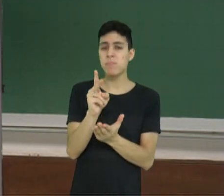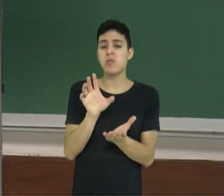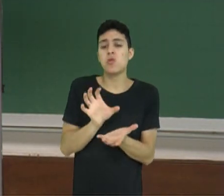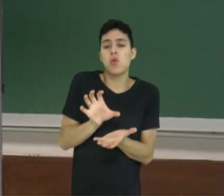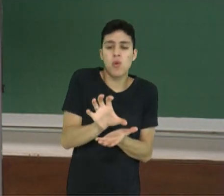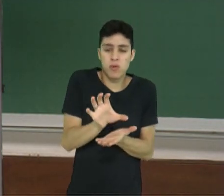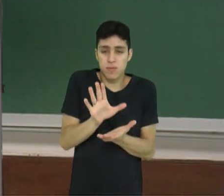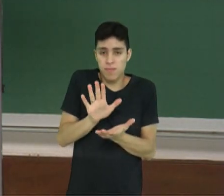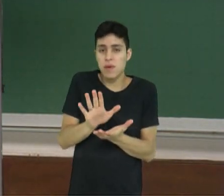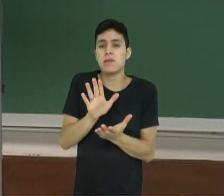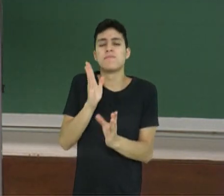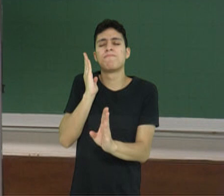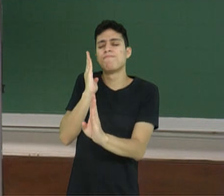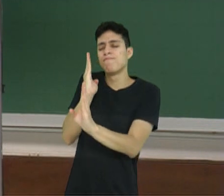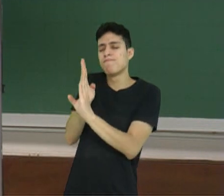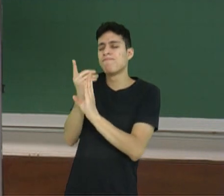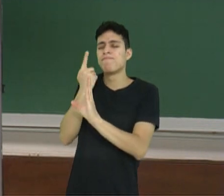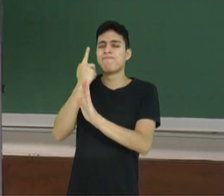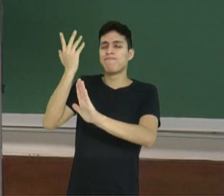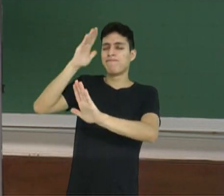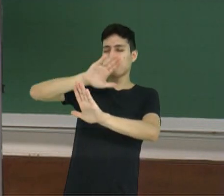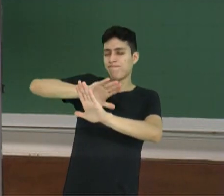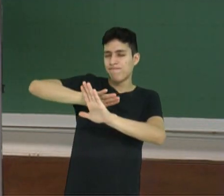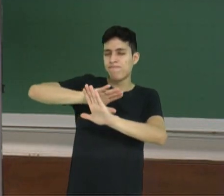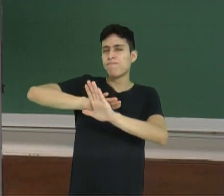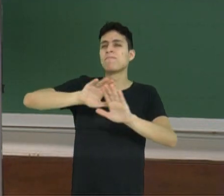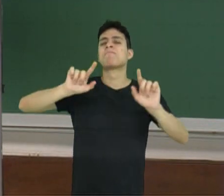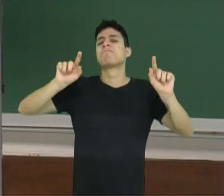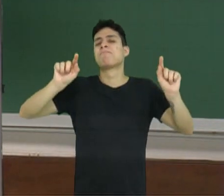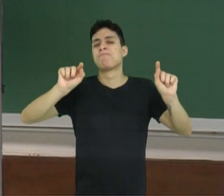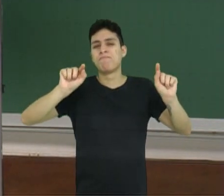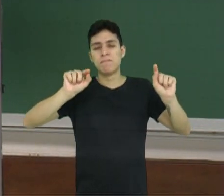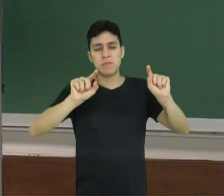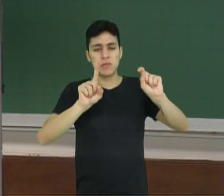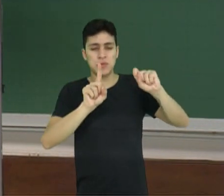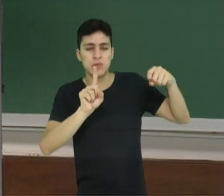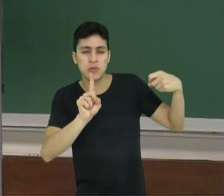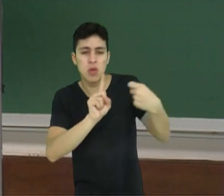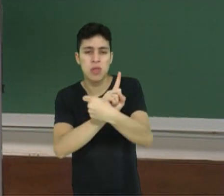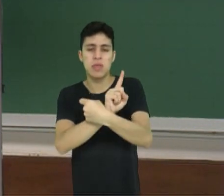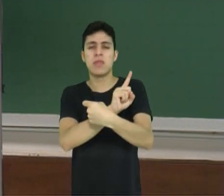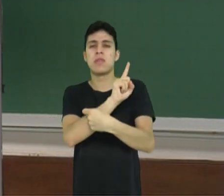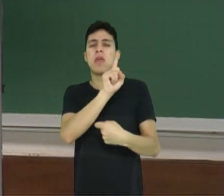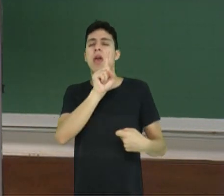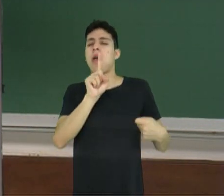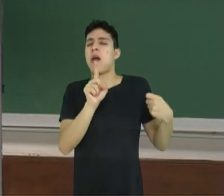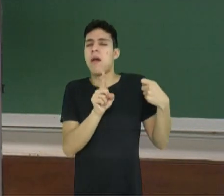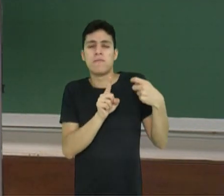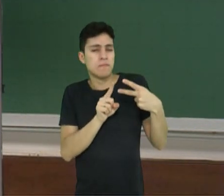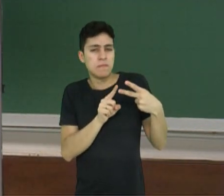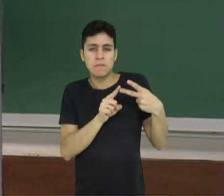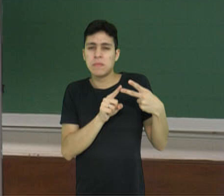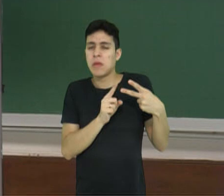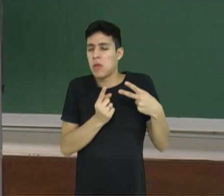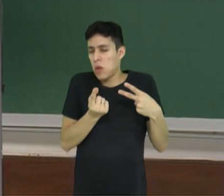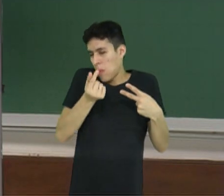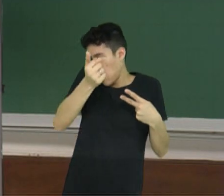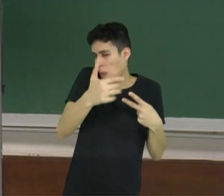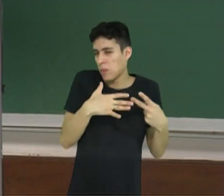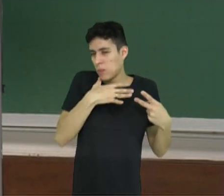continente, motivadas por questões sociais, econômicas, políticas, né, os conflitos